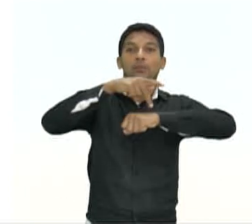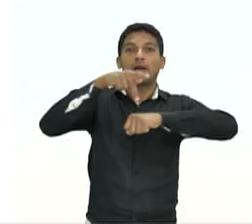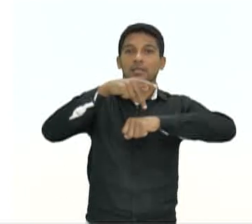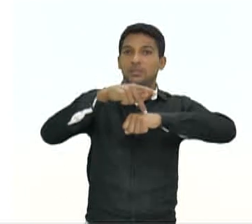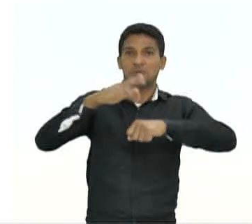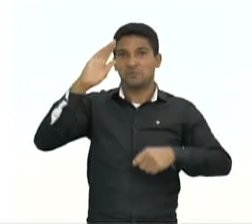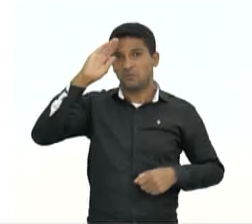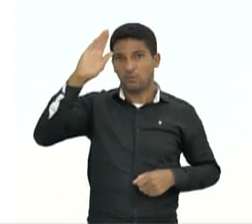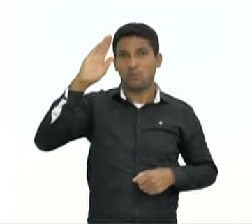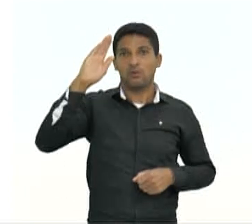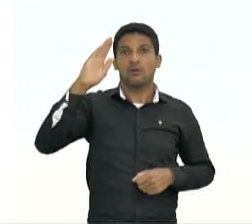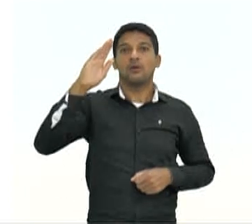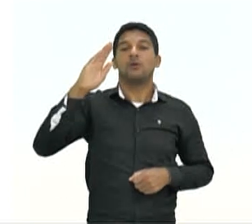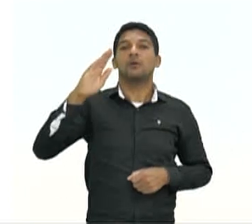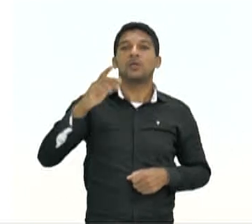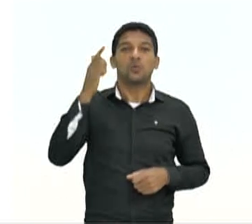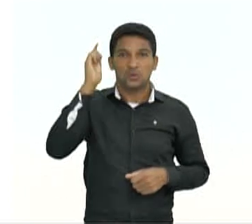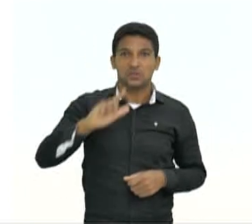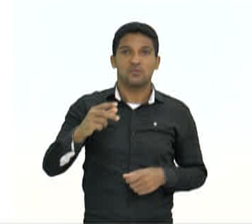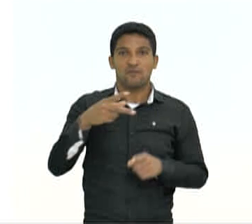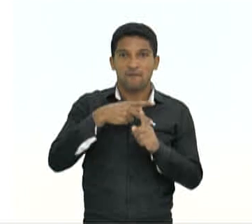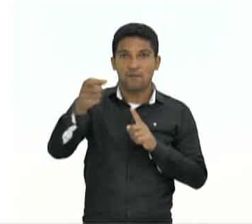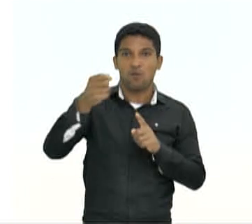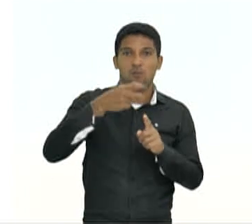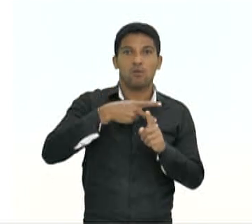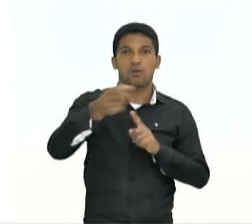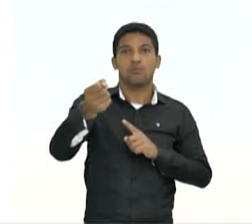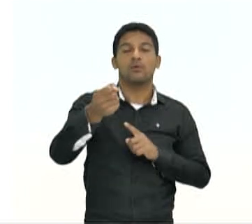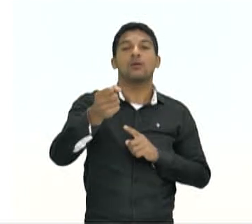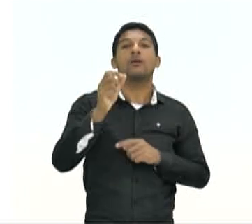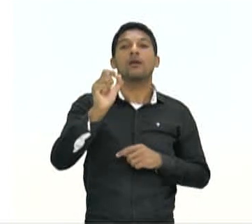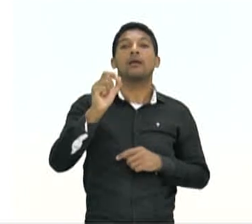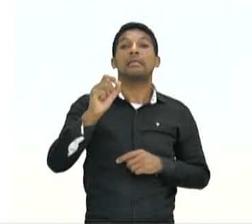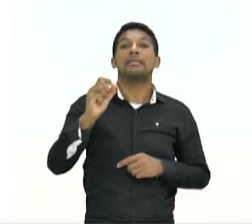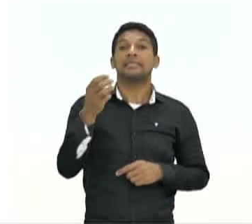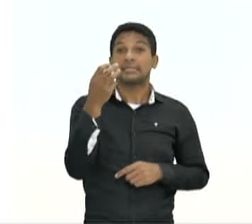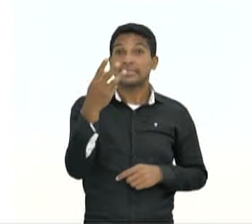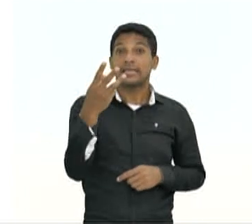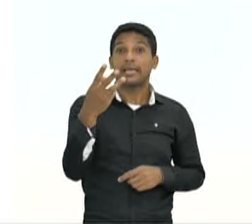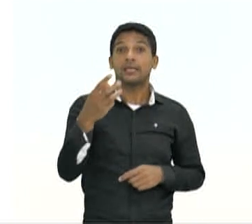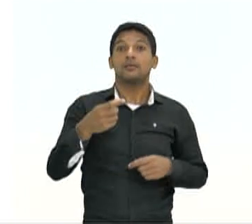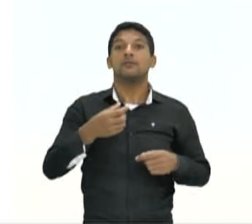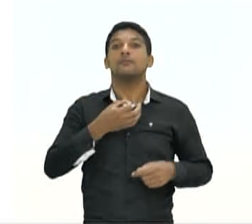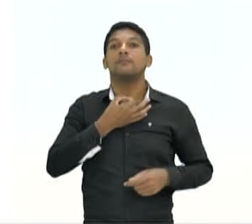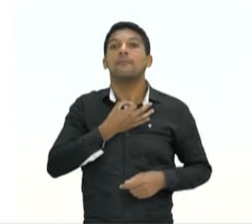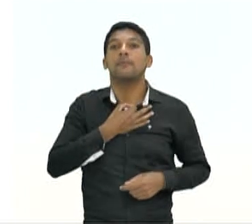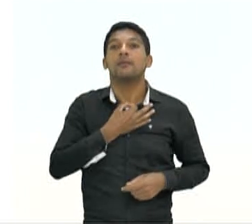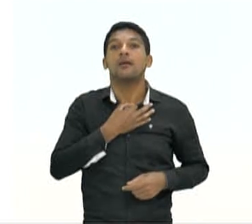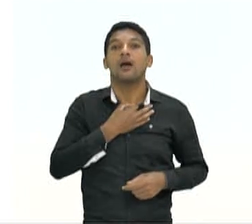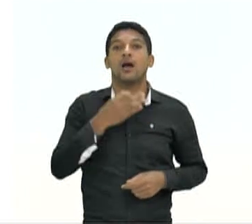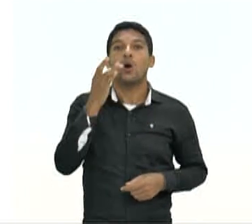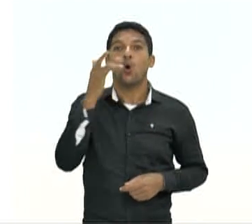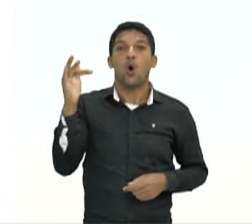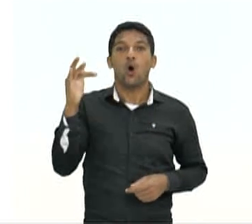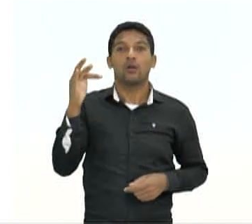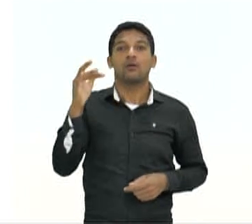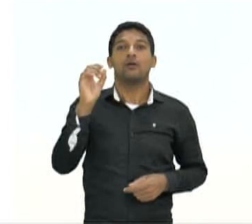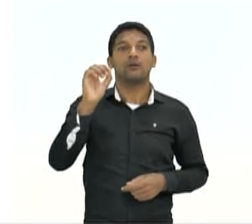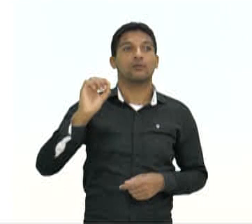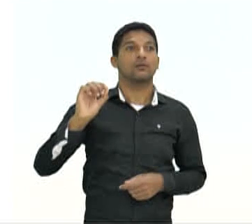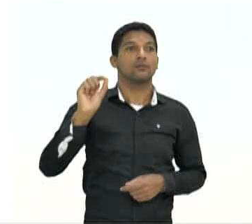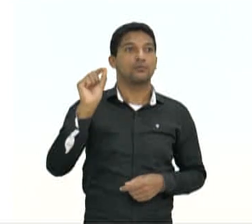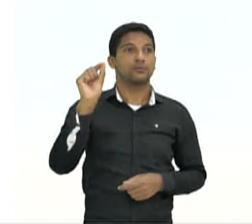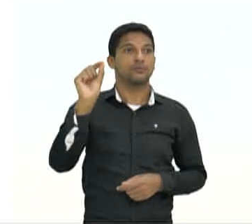todas as finais e das 5 ele levou 3 ouros. Os Estados Unidos ganharam 1 ouro e 2 bronzes, a Coreia do